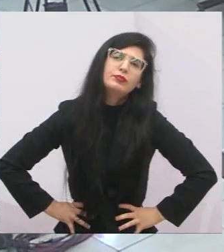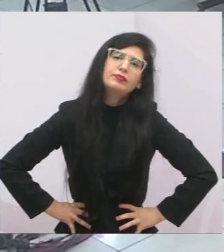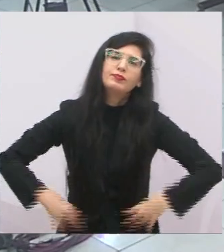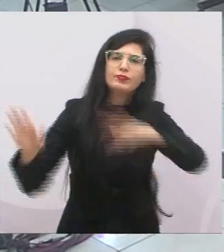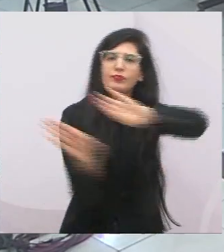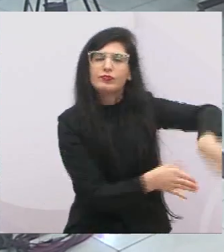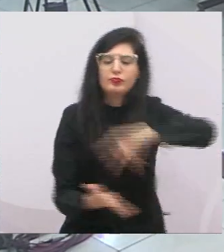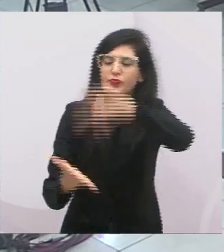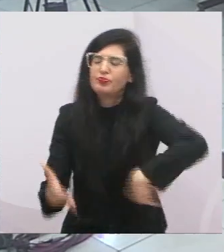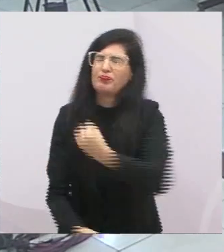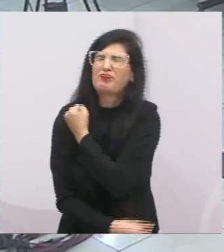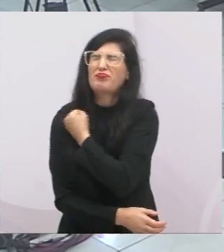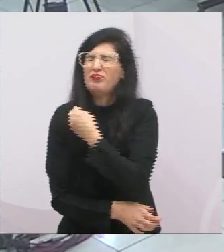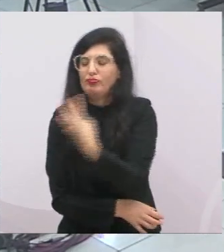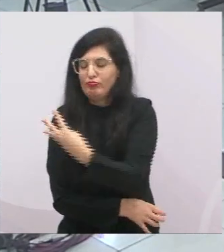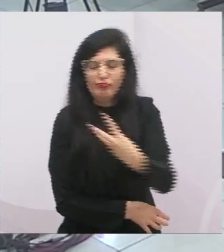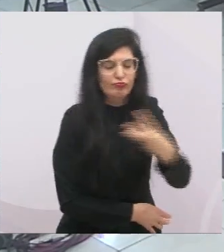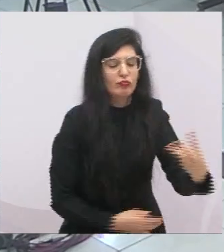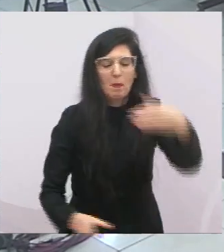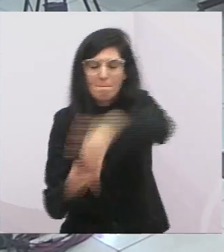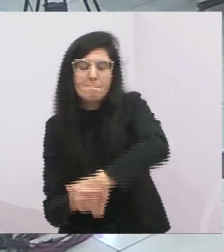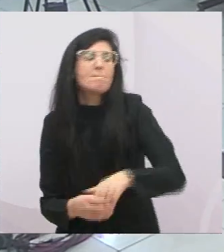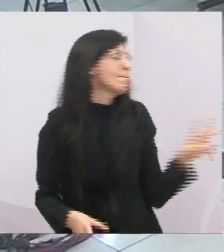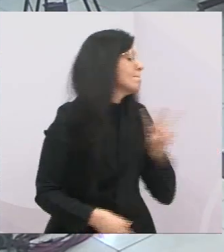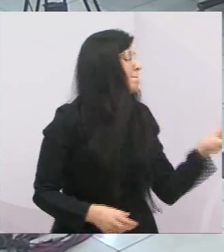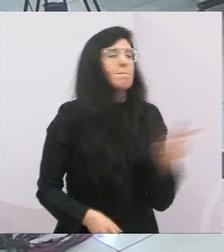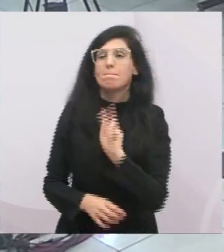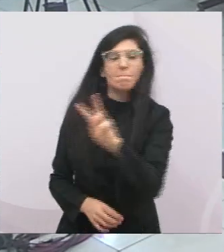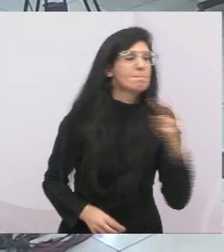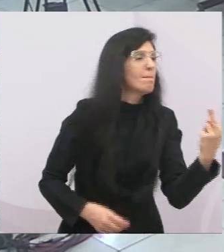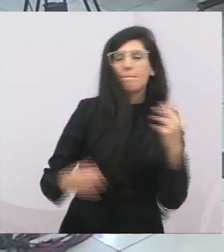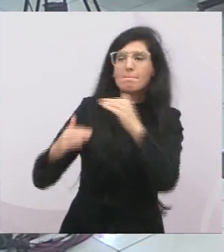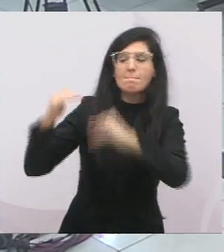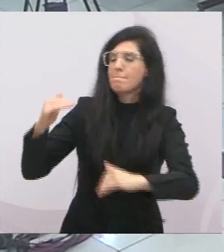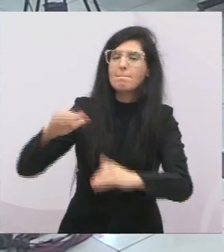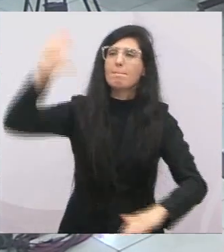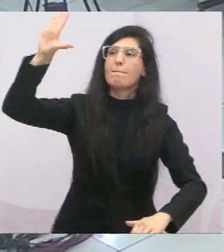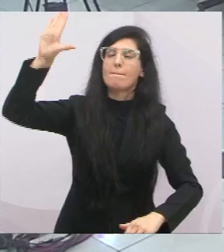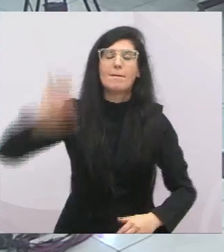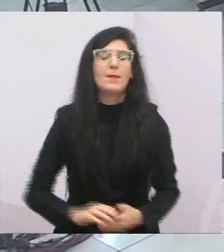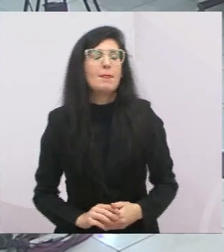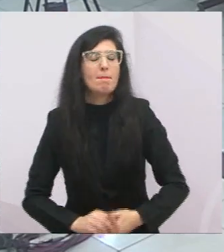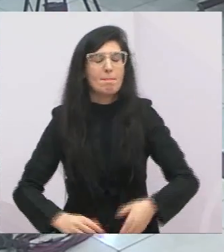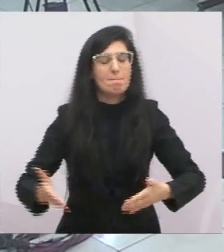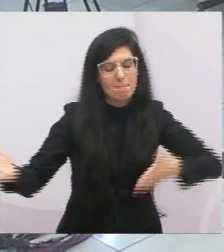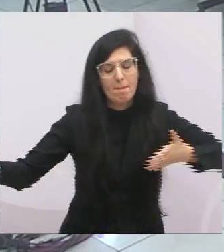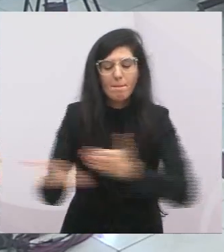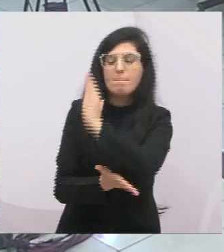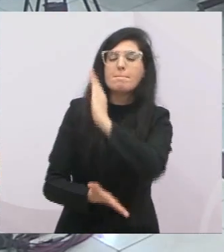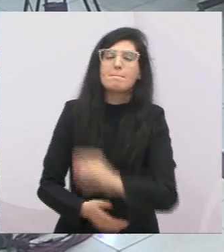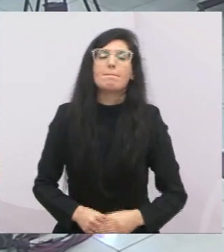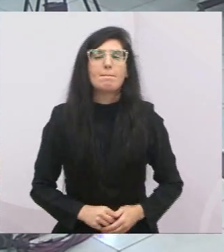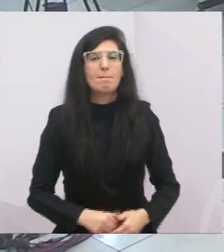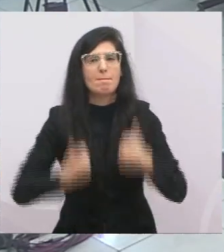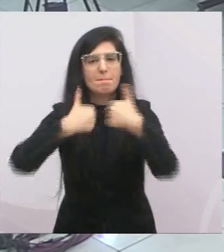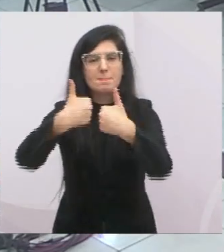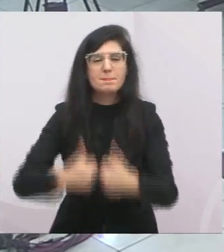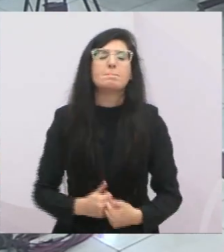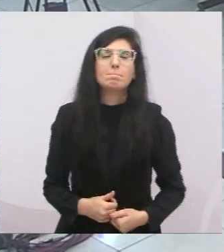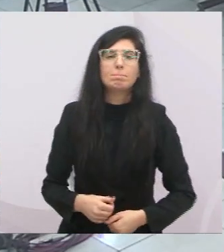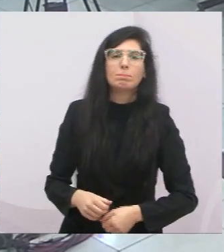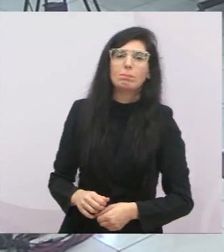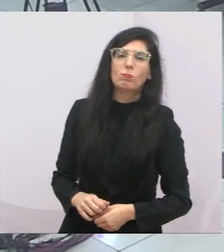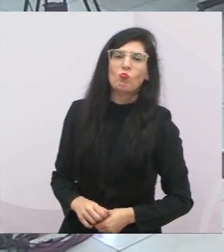Requerimento 433 em votação. Os vereadores contrários se manifestem levantando o braço. Requerimento aprovado. Os requerimentos